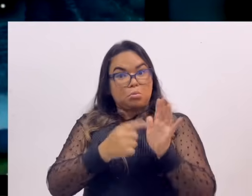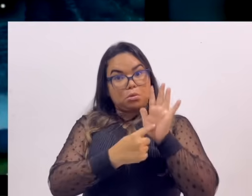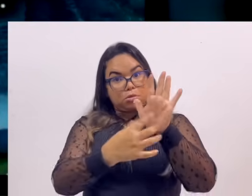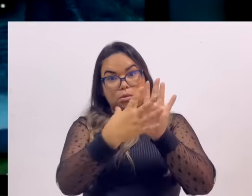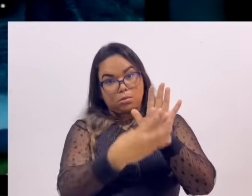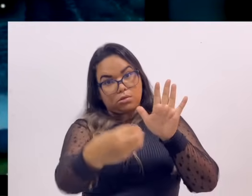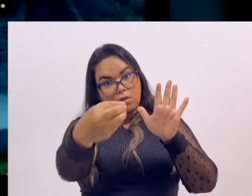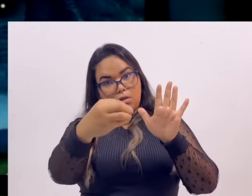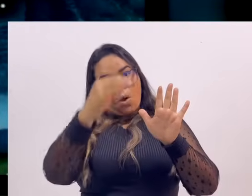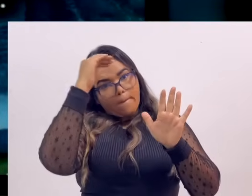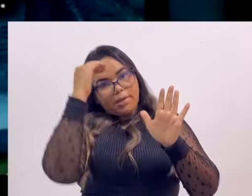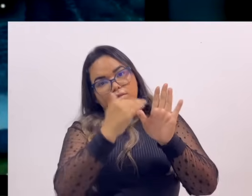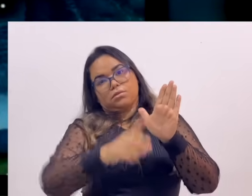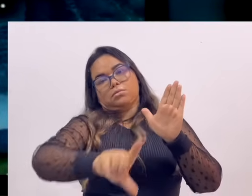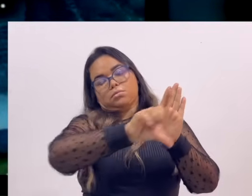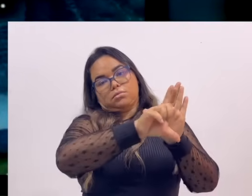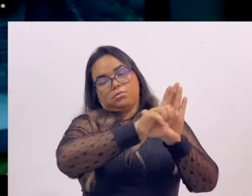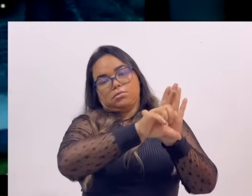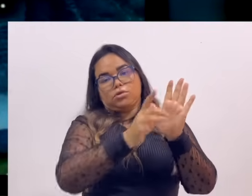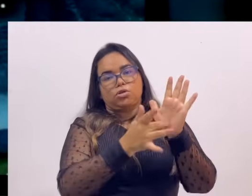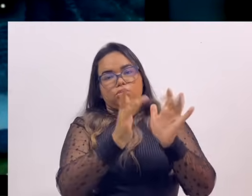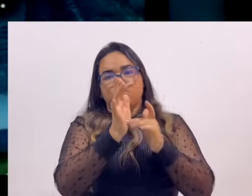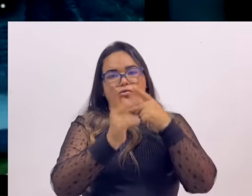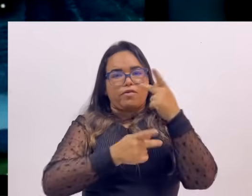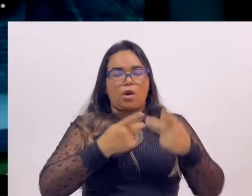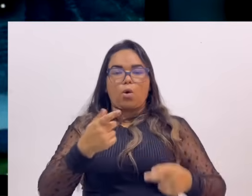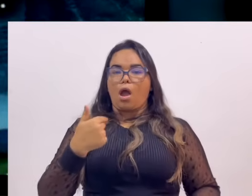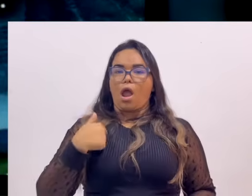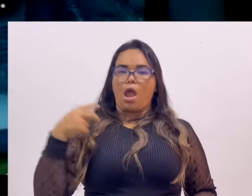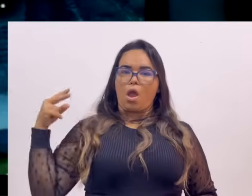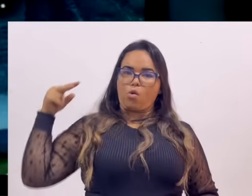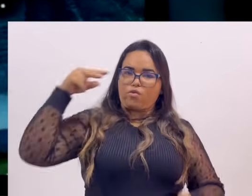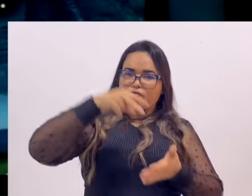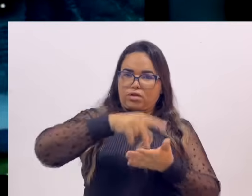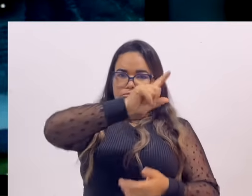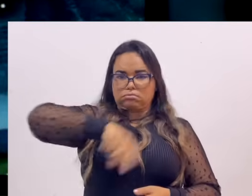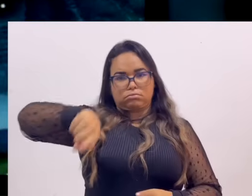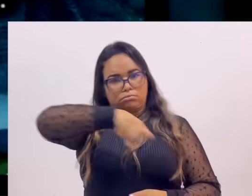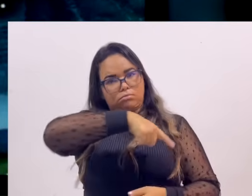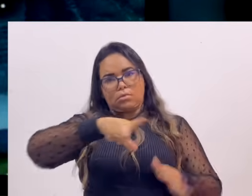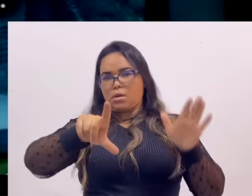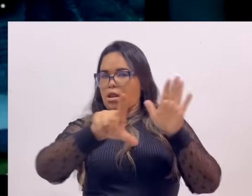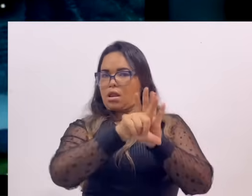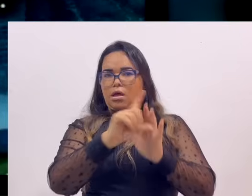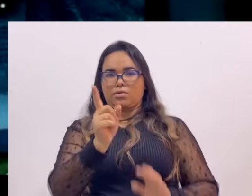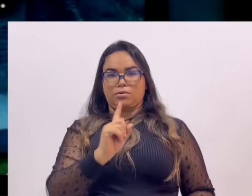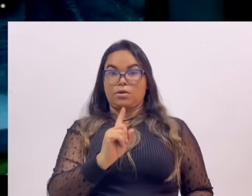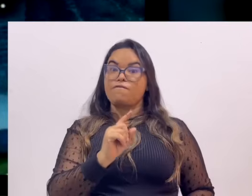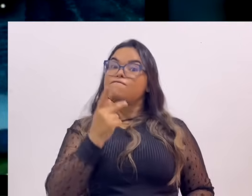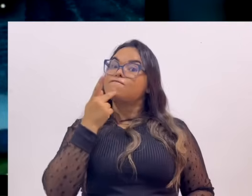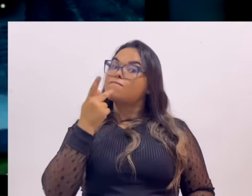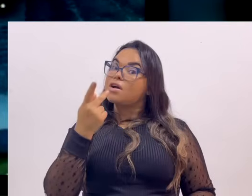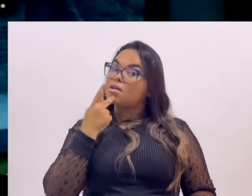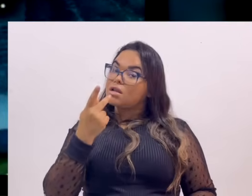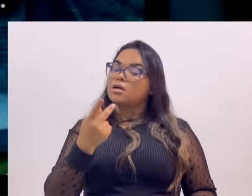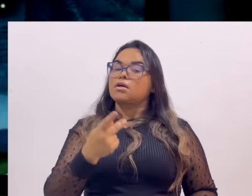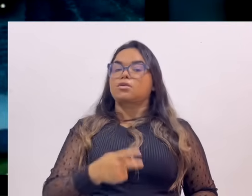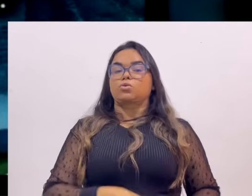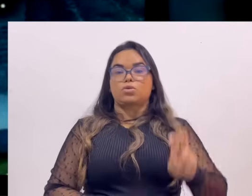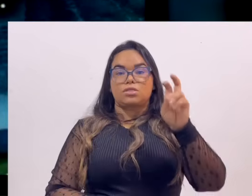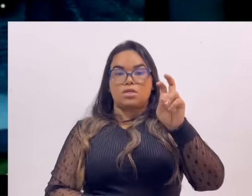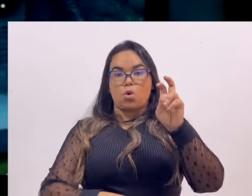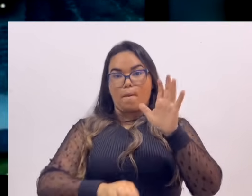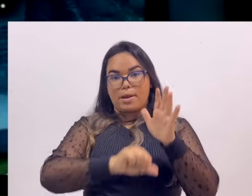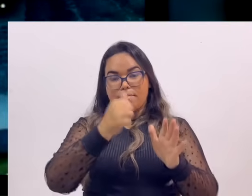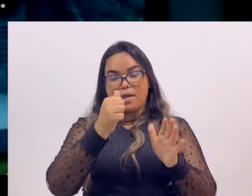mandamentos. Jesus diz, não cuideis que vim destruir as leis. Ele se refere aqui ao Pentateuco, os